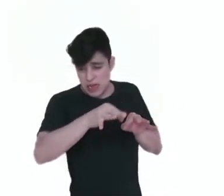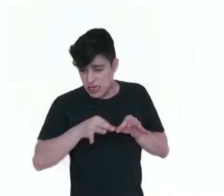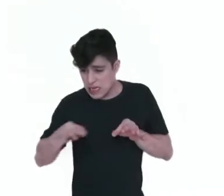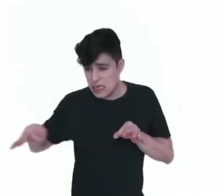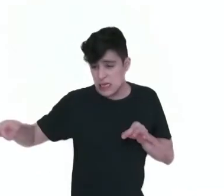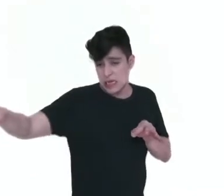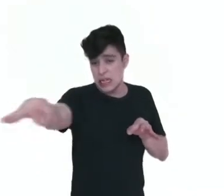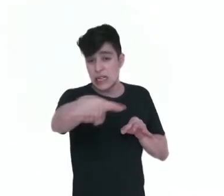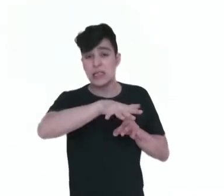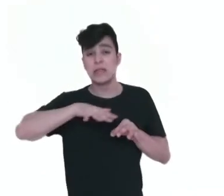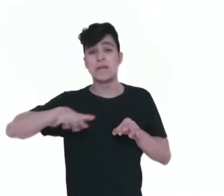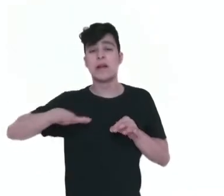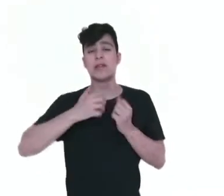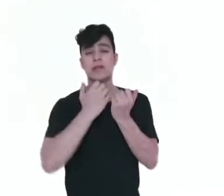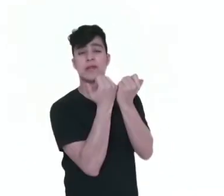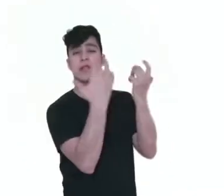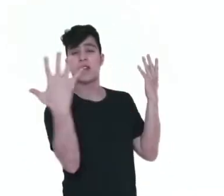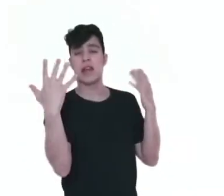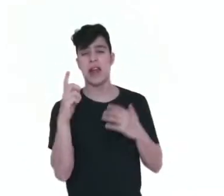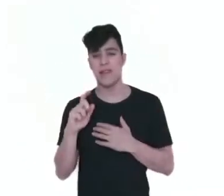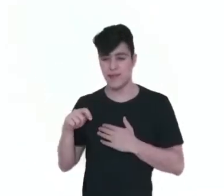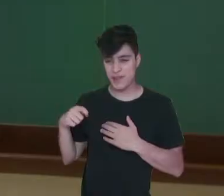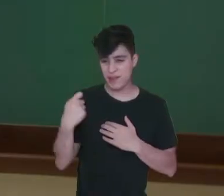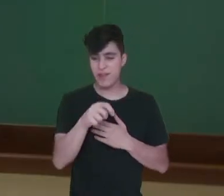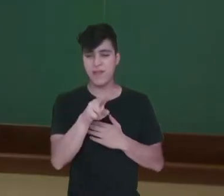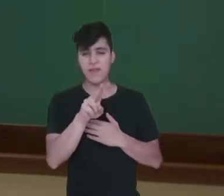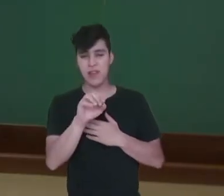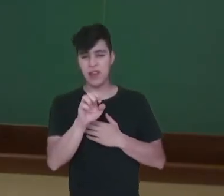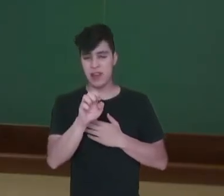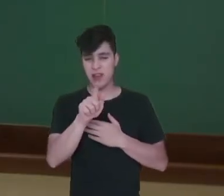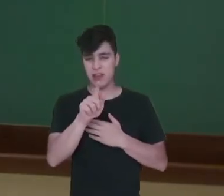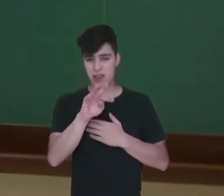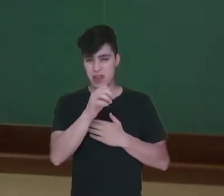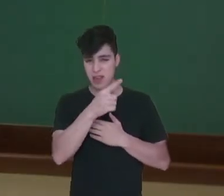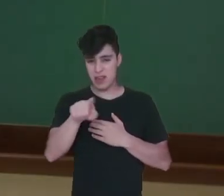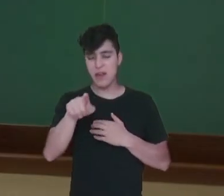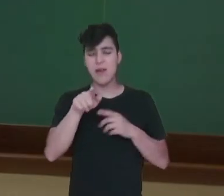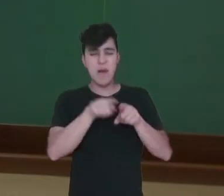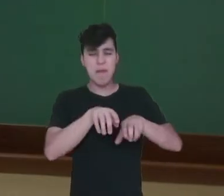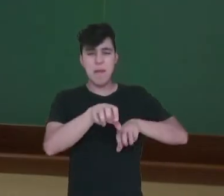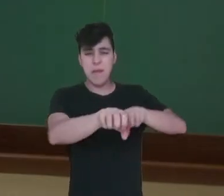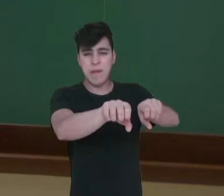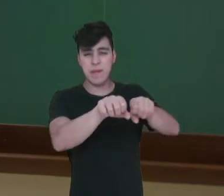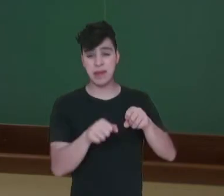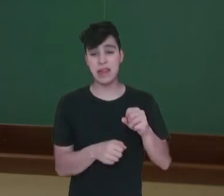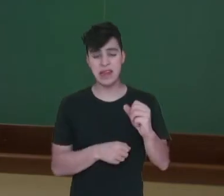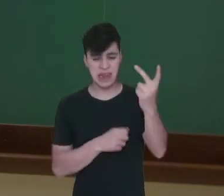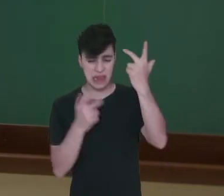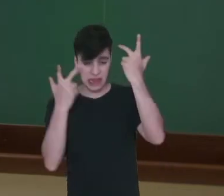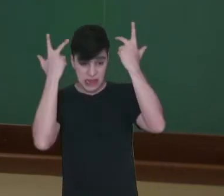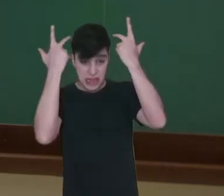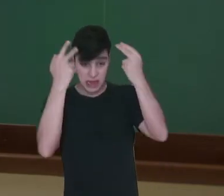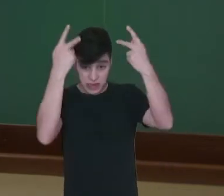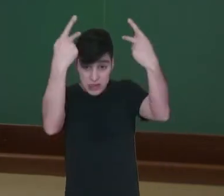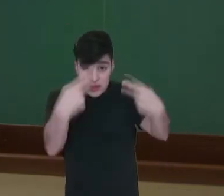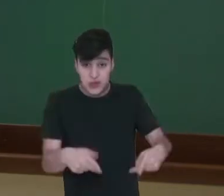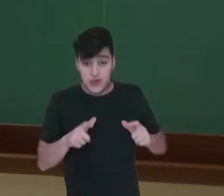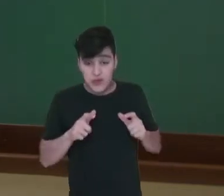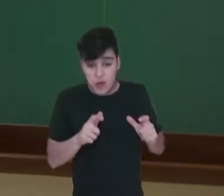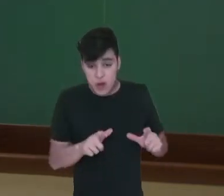daquele determinado espaço? Eu vou chamar de vegetação. As vegetações nativas em uma região